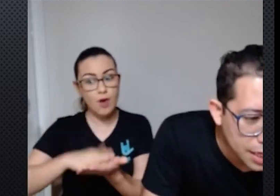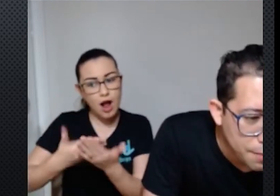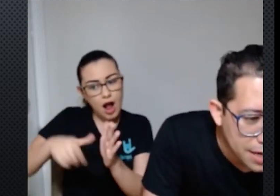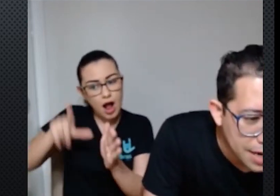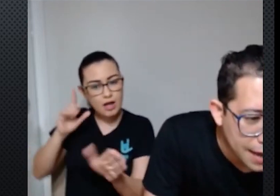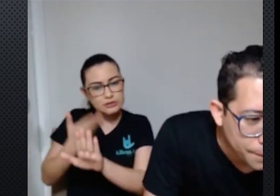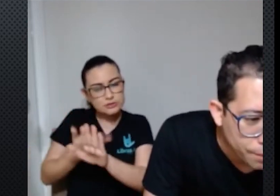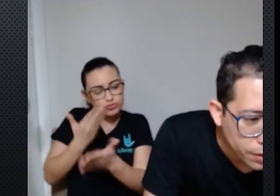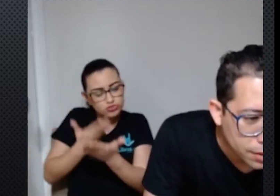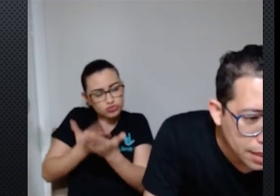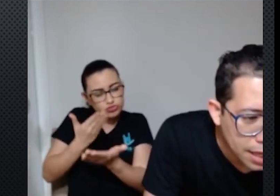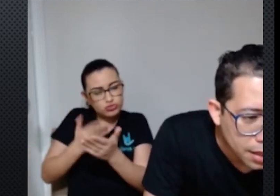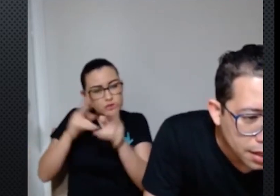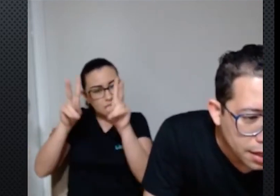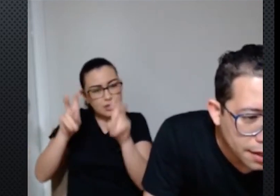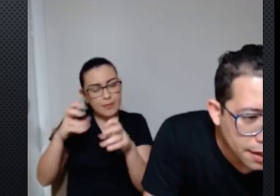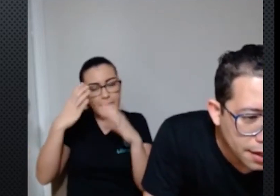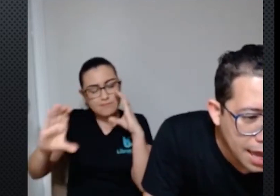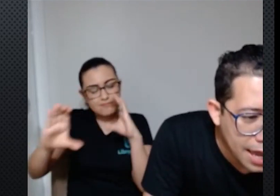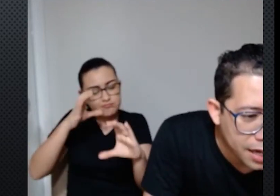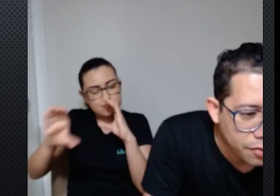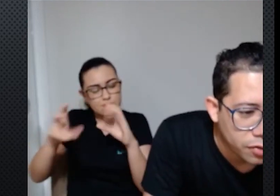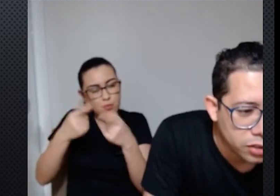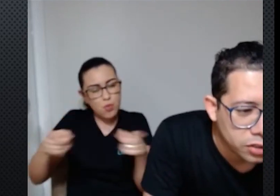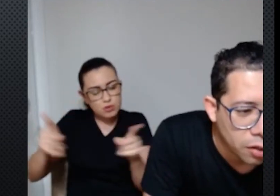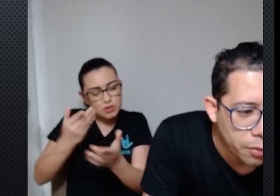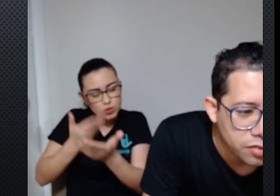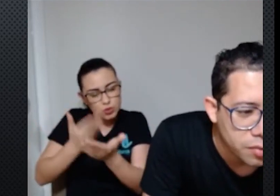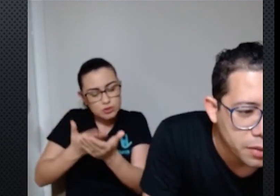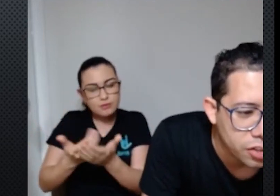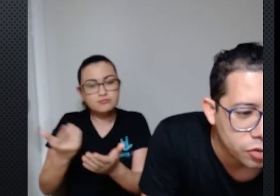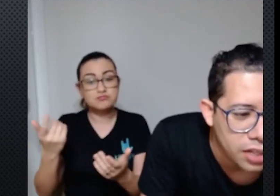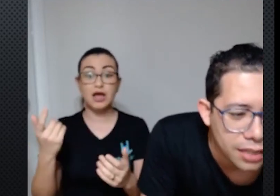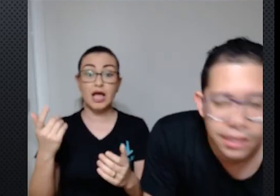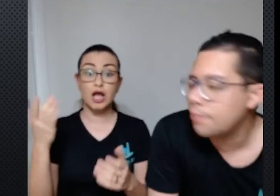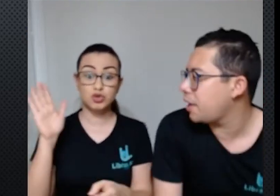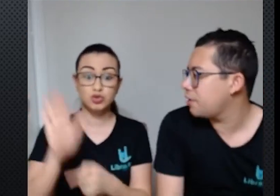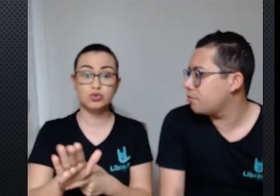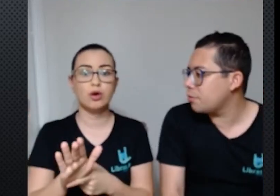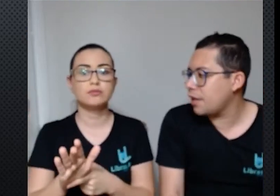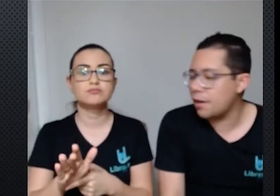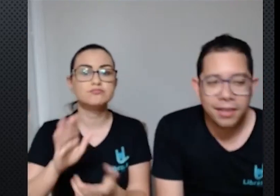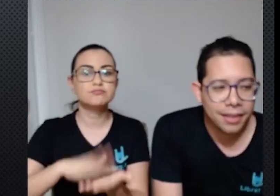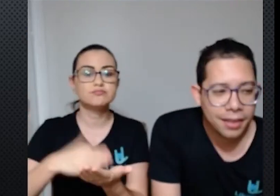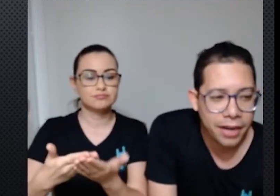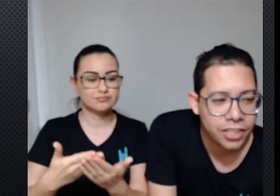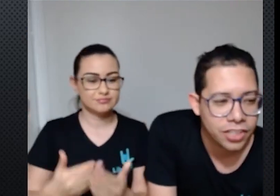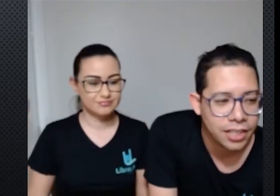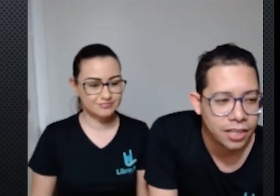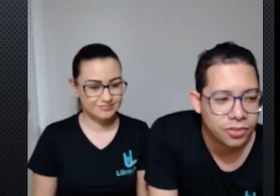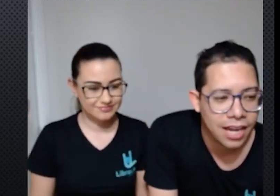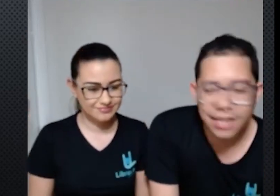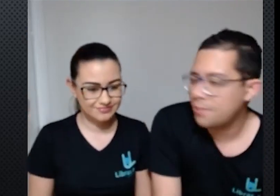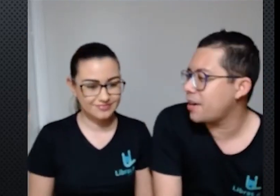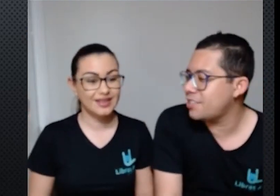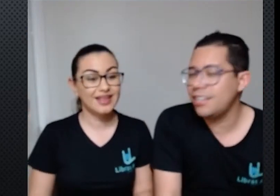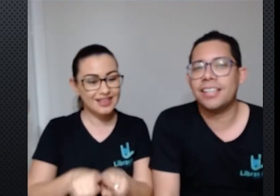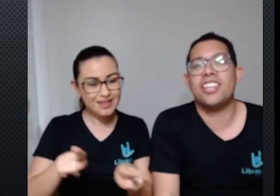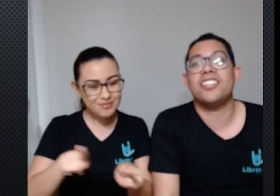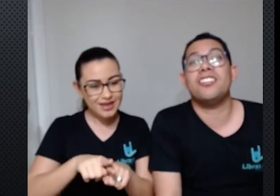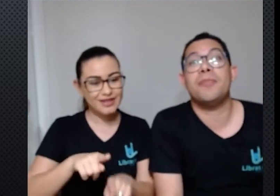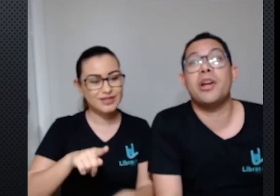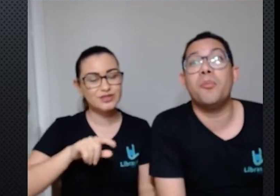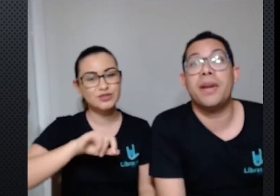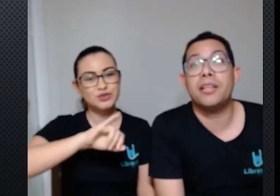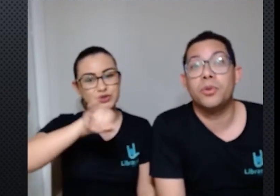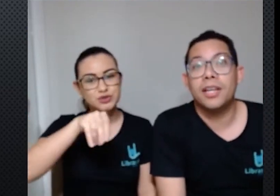emoções atrapalhar, tá? A Erika falou assim, ó, pode vir pra Jundiaí também. Vamos, Kerma? Pertinho, né? Jundiaí, pertinho. A